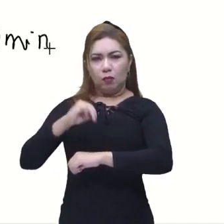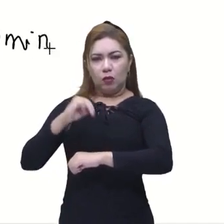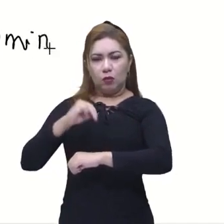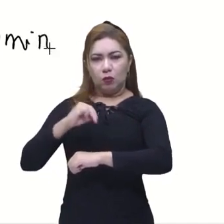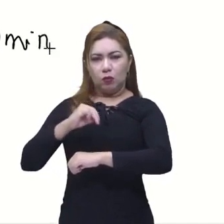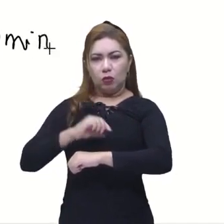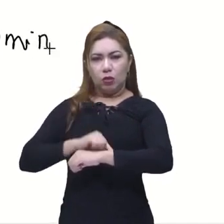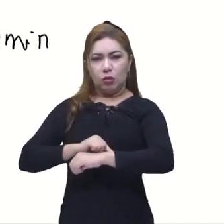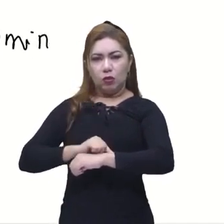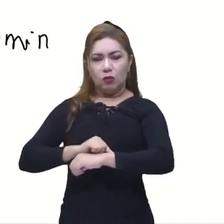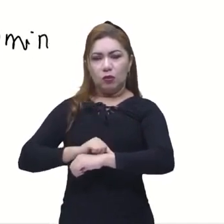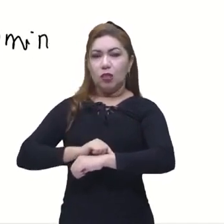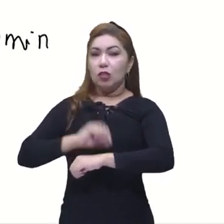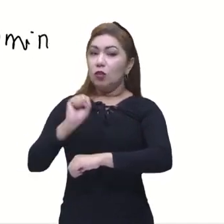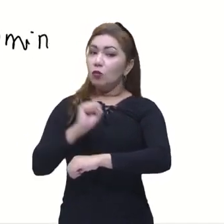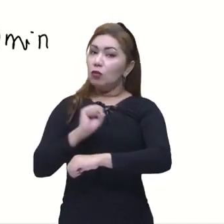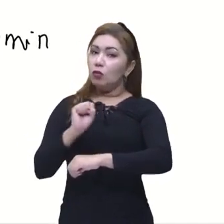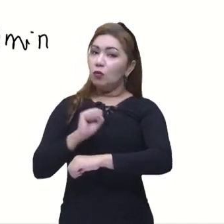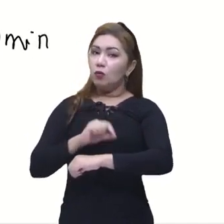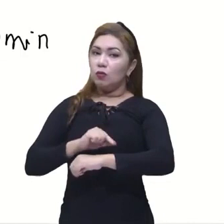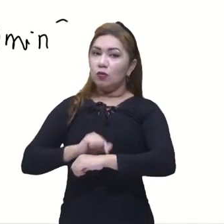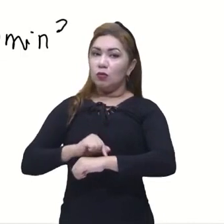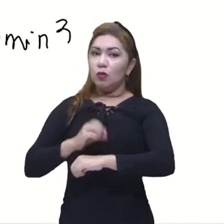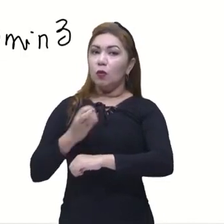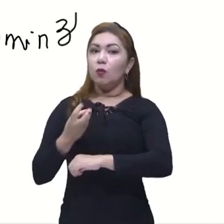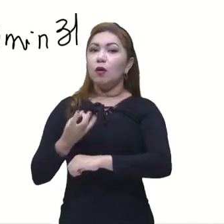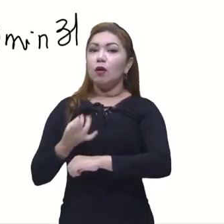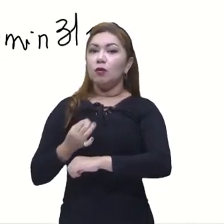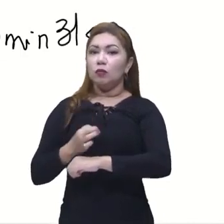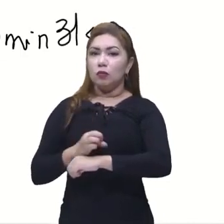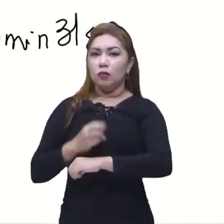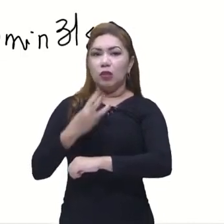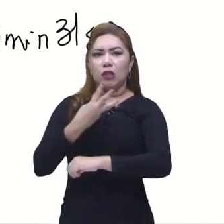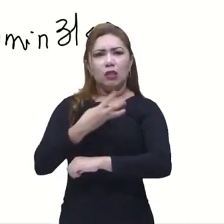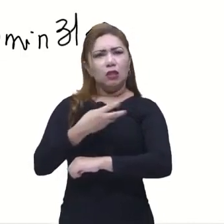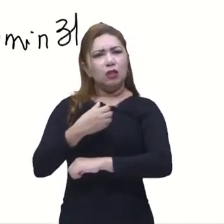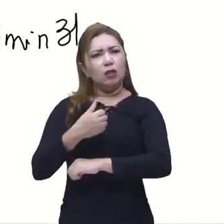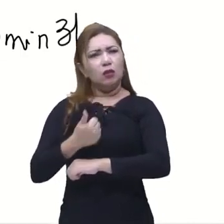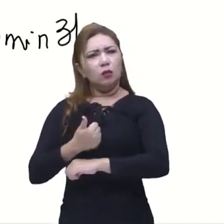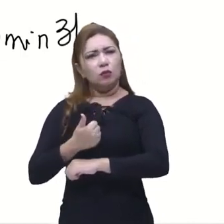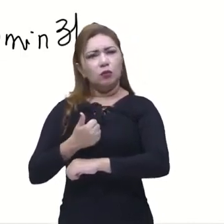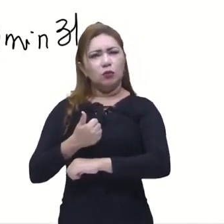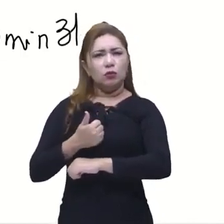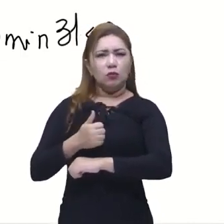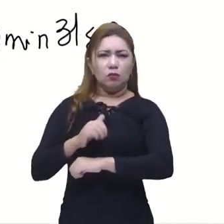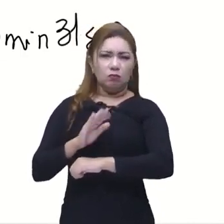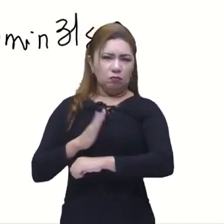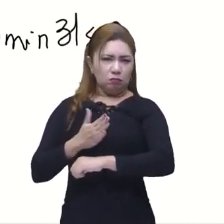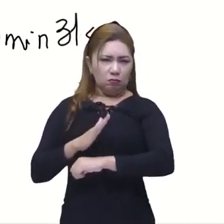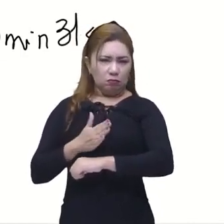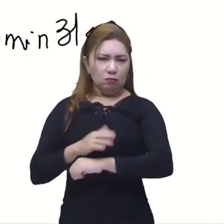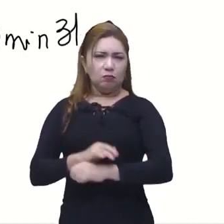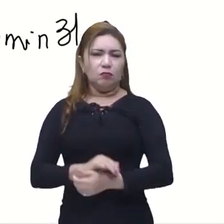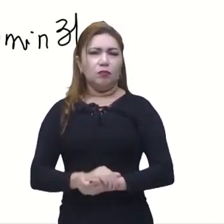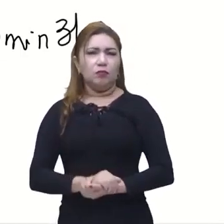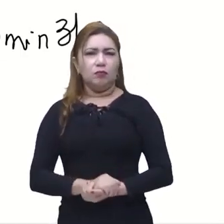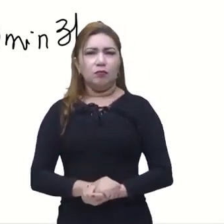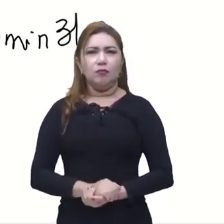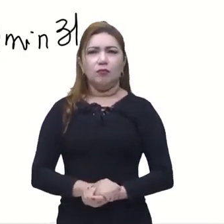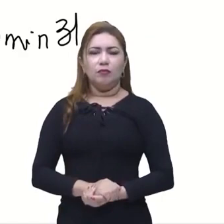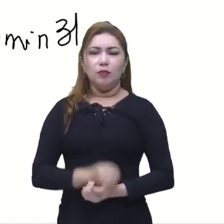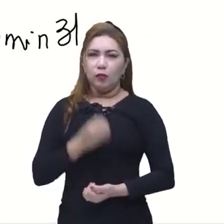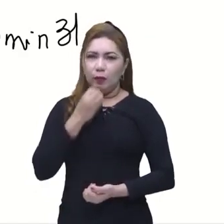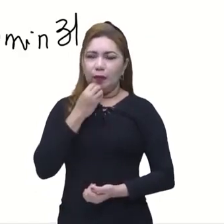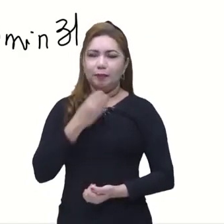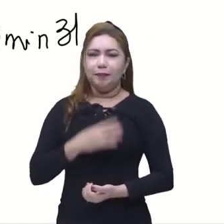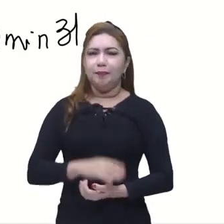segundos, professor? Bom, aqui é aproximadamente 31 segundos. Tá certo? Ok? Muito bem.